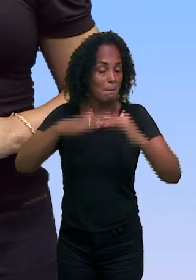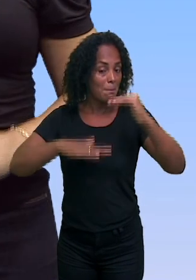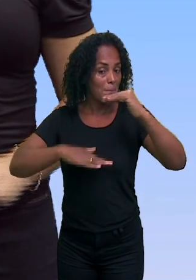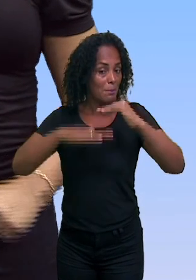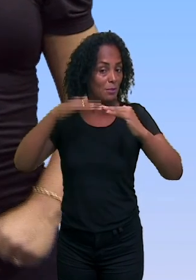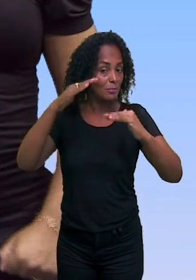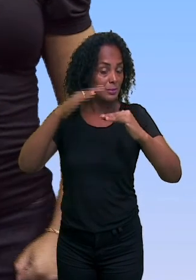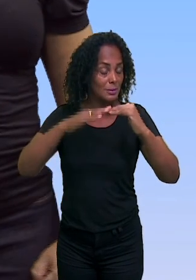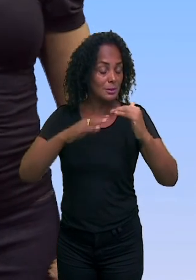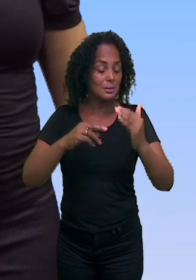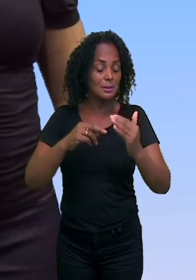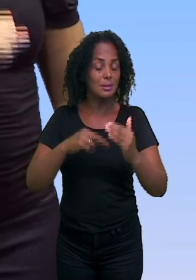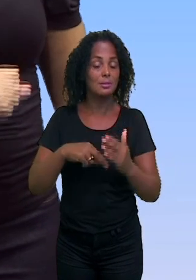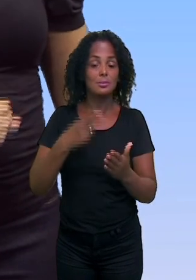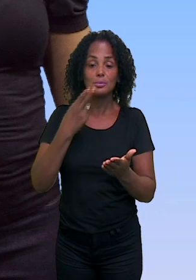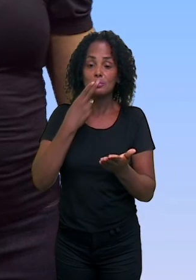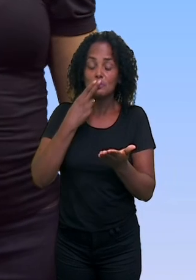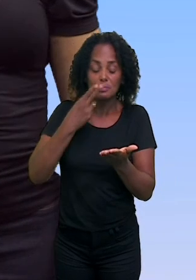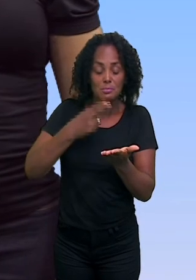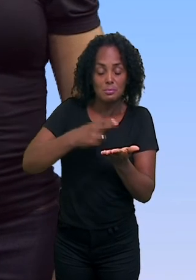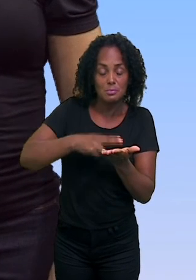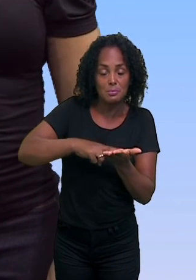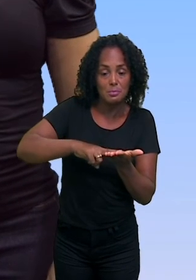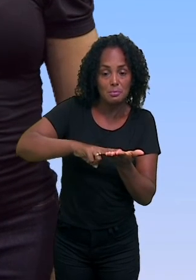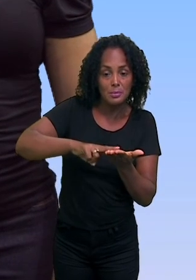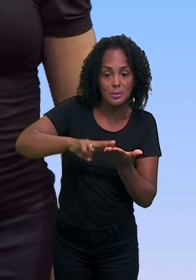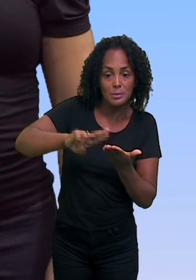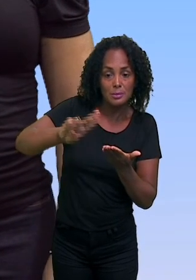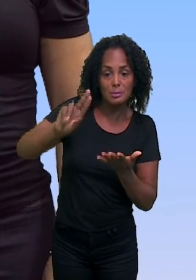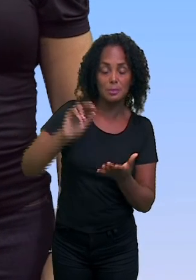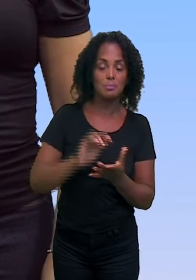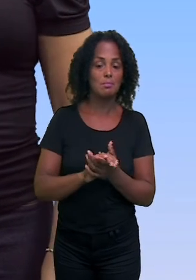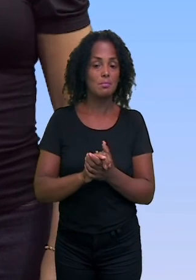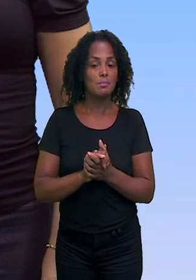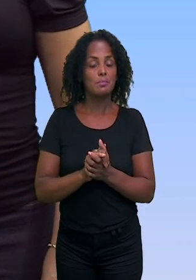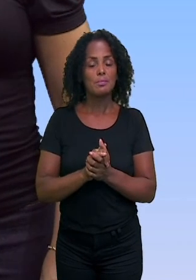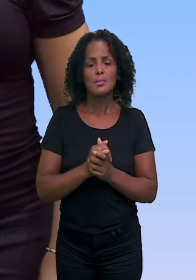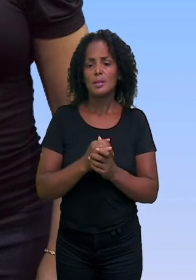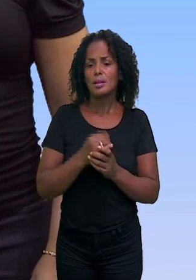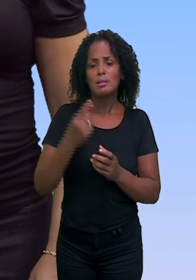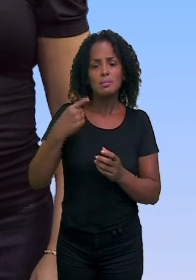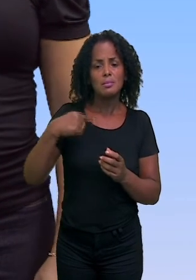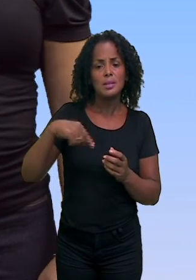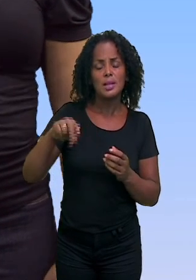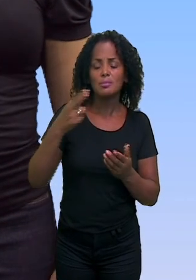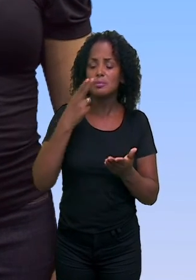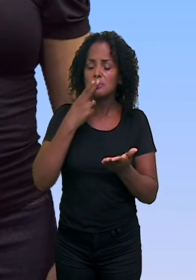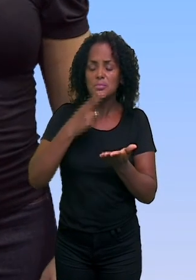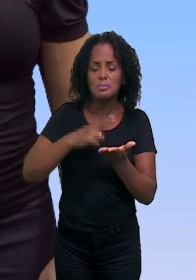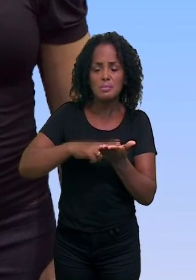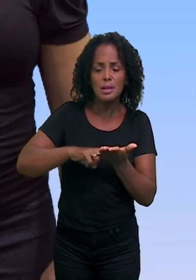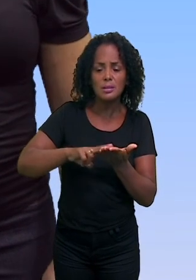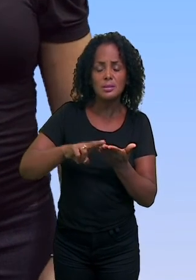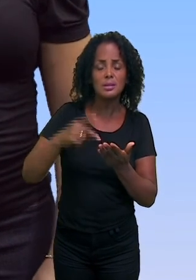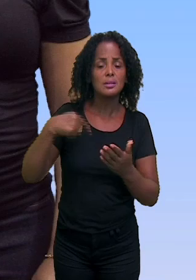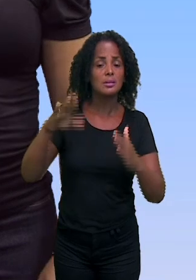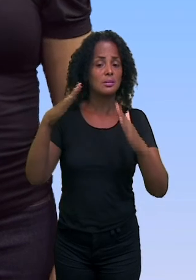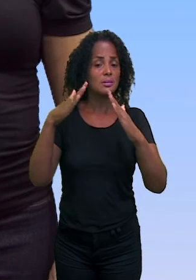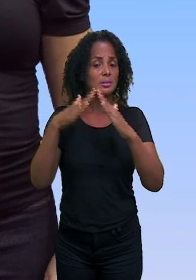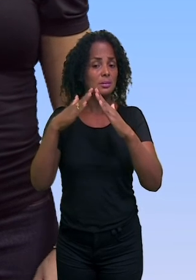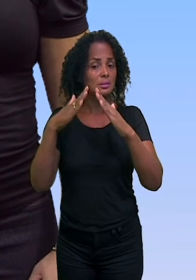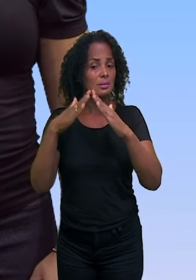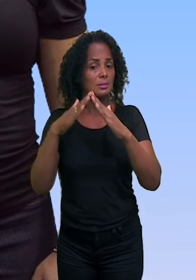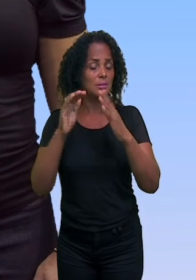anotar vamos lá p o ou as sin